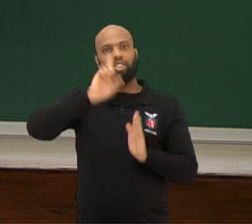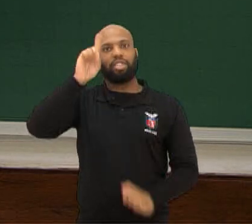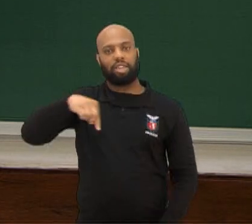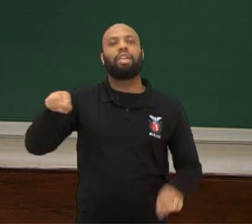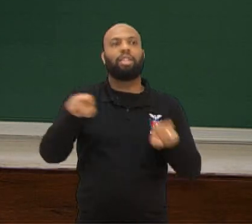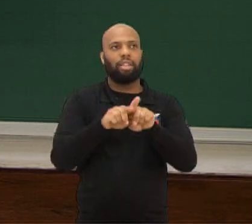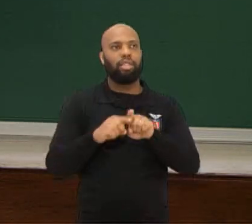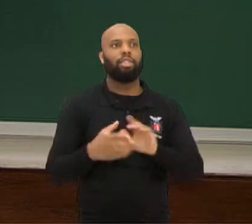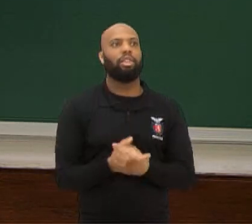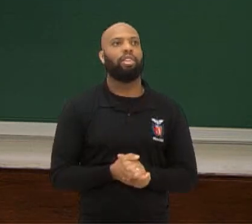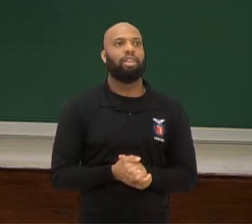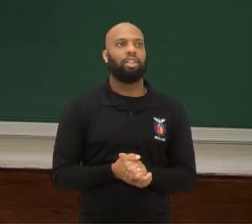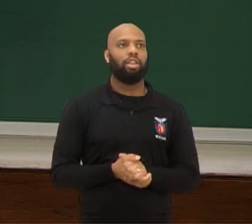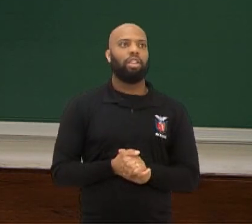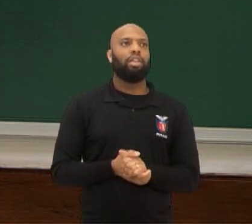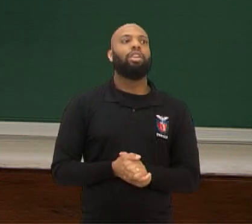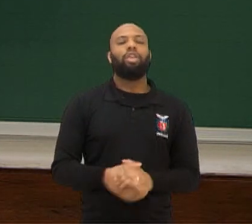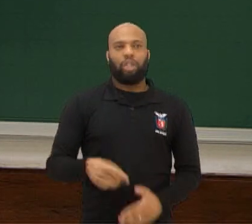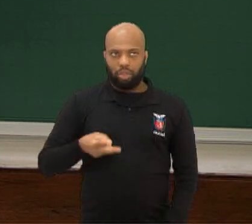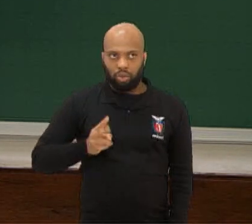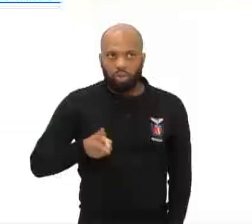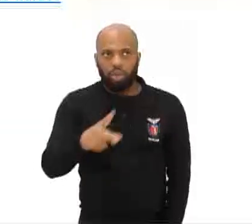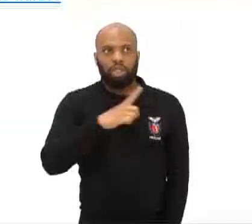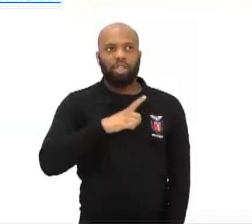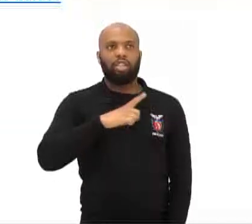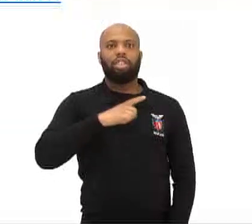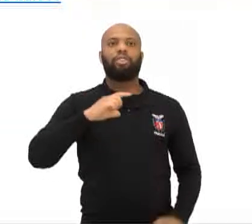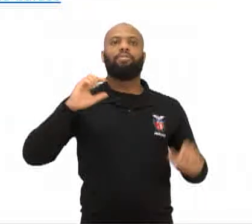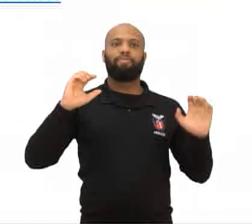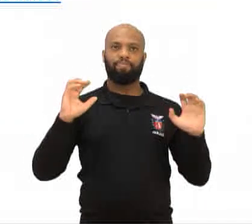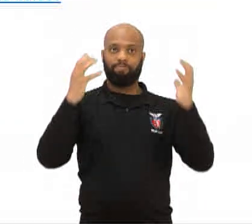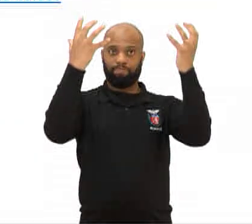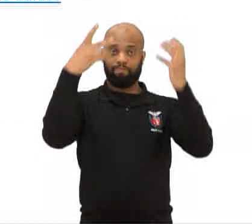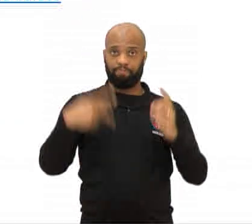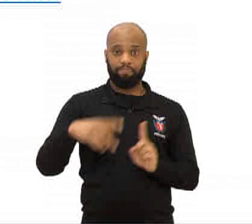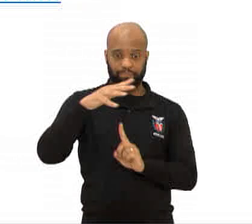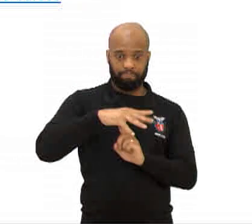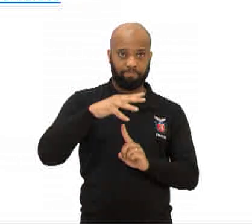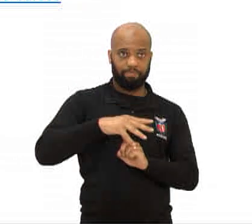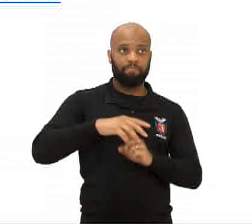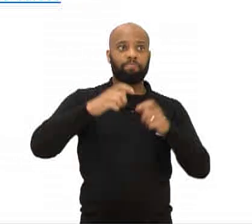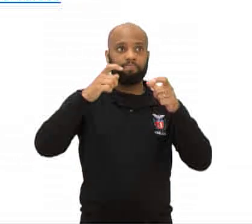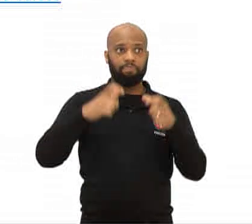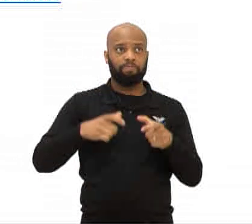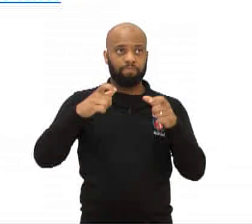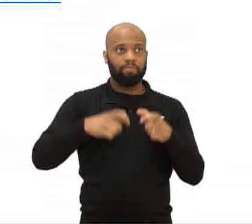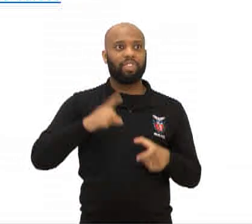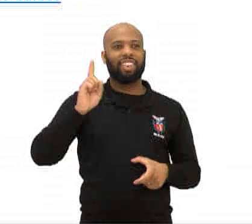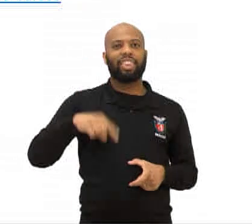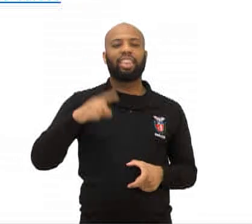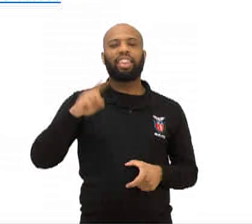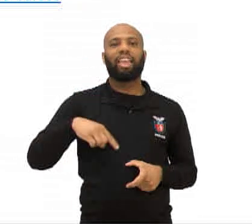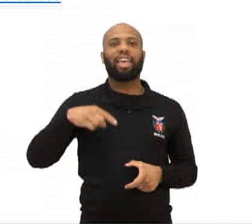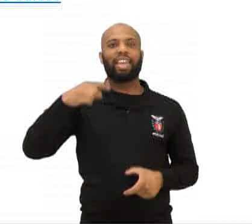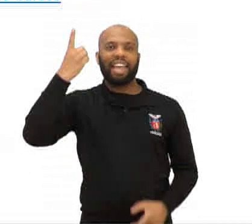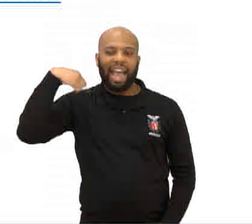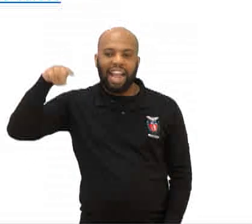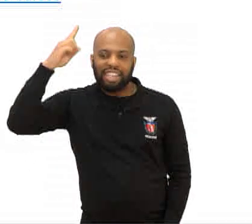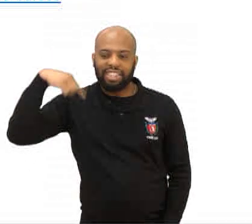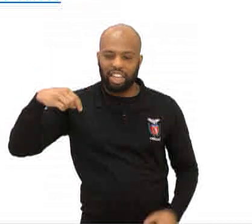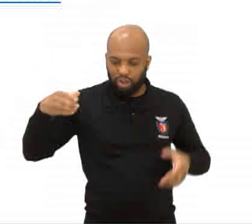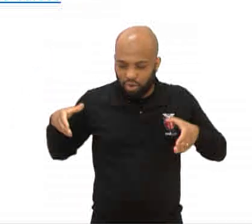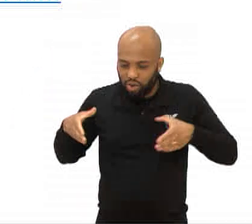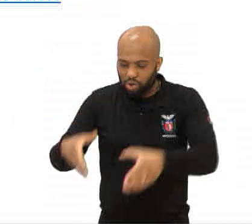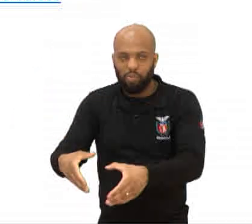também, certo? Continuando ali, uma festa típica do Paraná, de Campo Mourão, que é o Carneiro no Buraco. Então, quem vive lá na